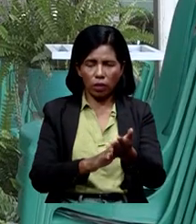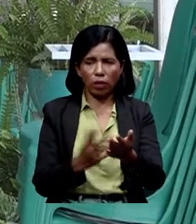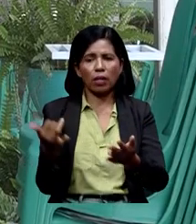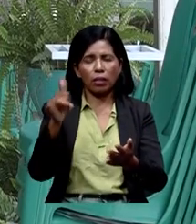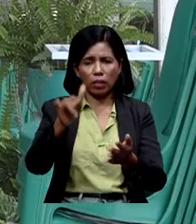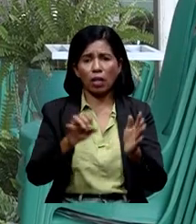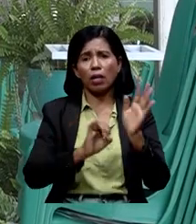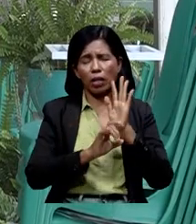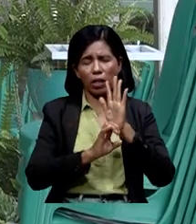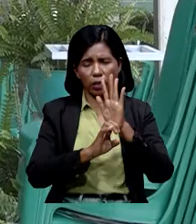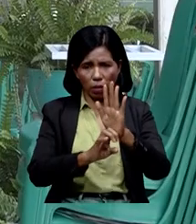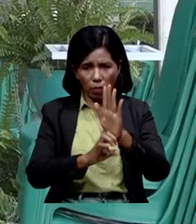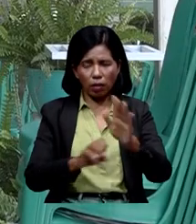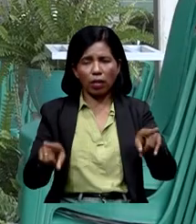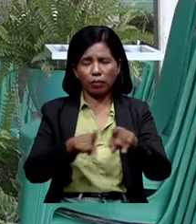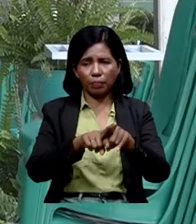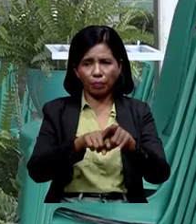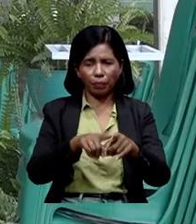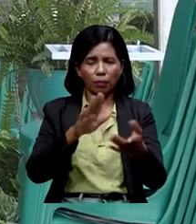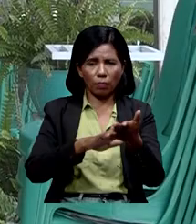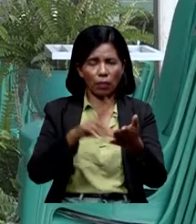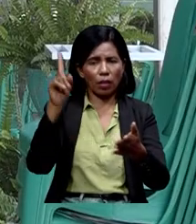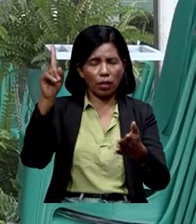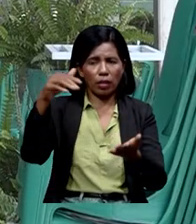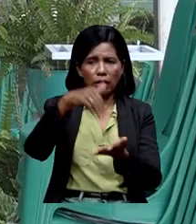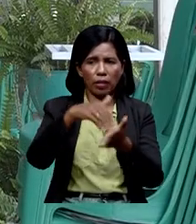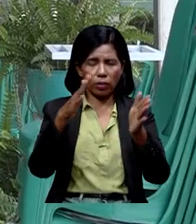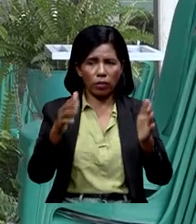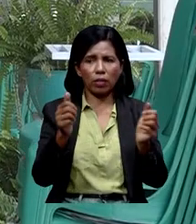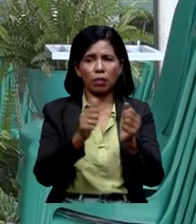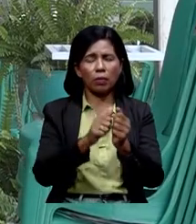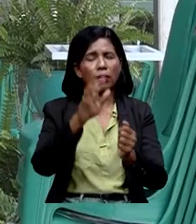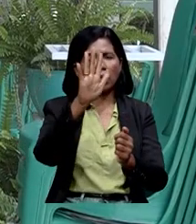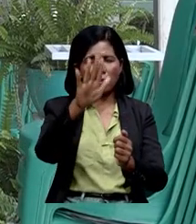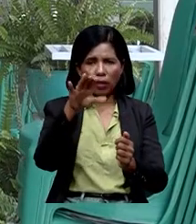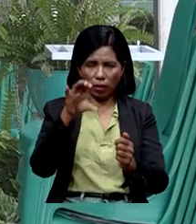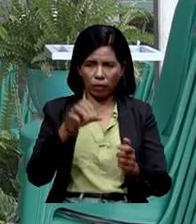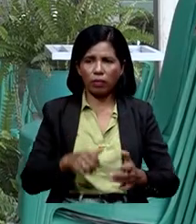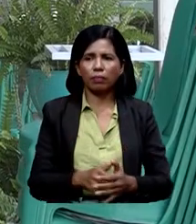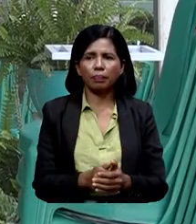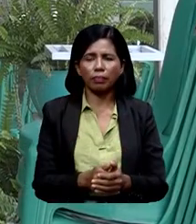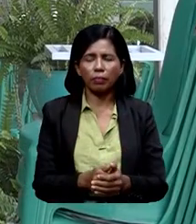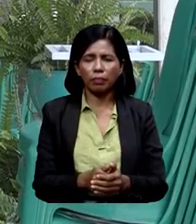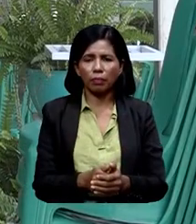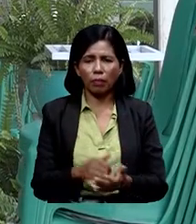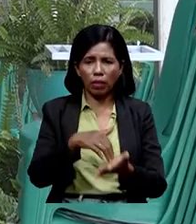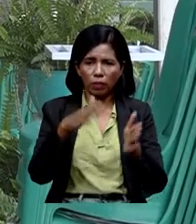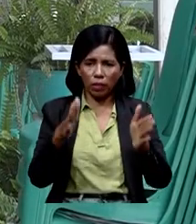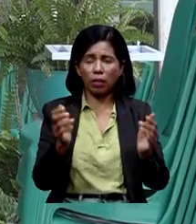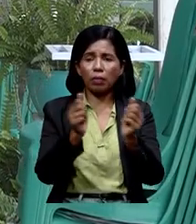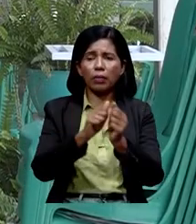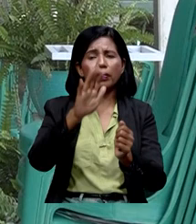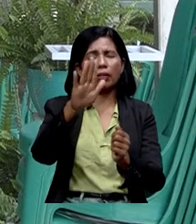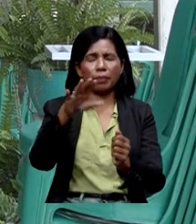de tanesan classe ida iha obaka ne ni estudante ya 500 recién ya 500 recién ma